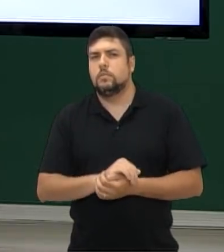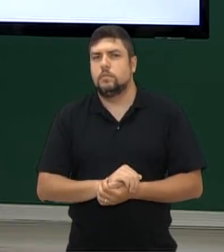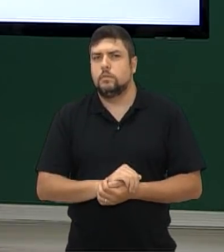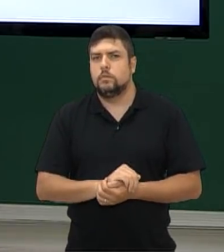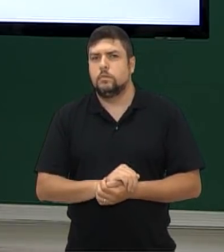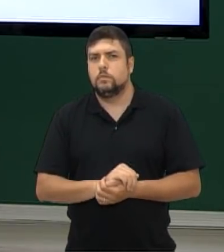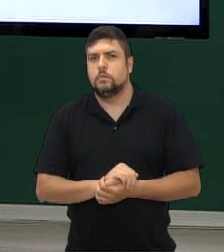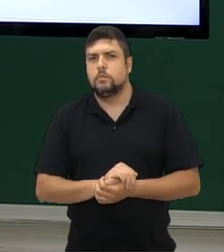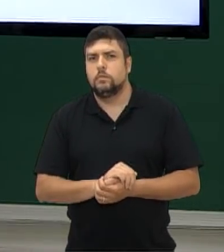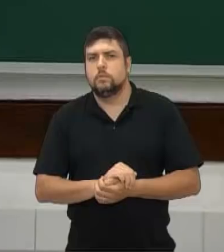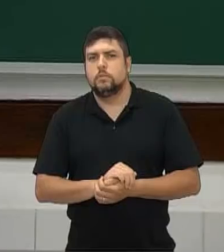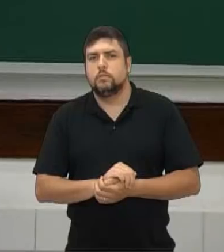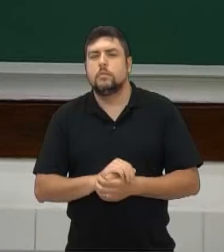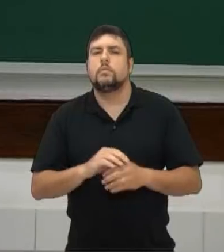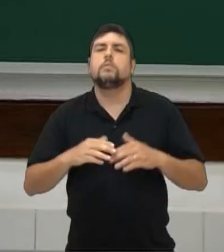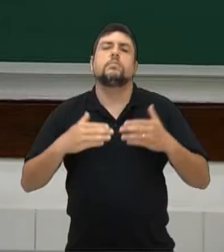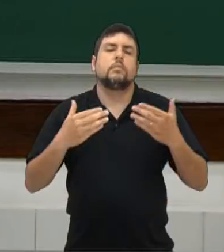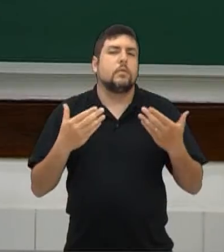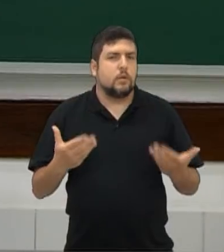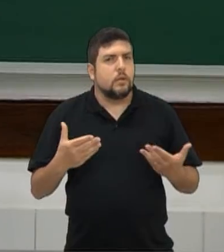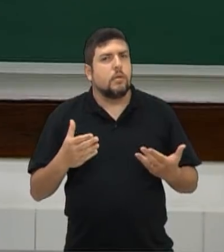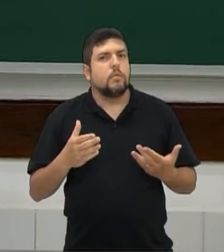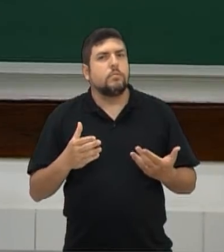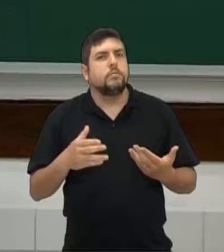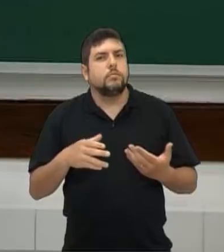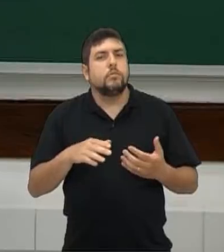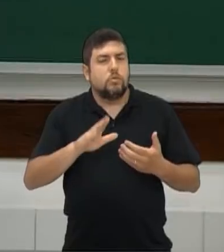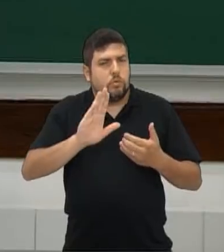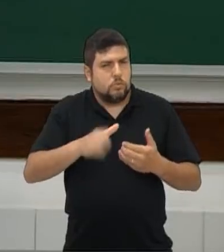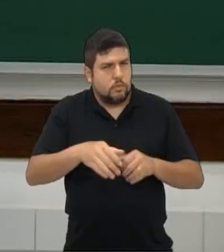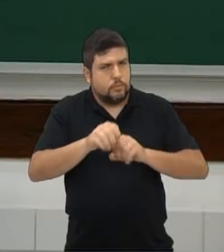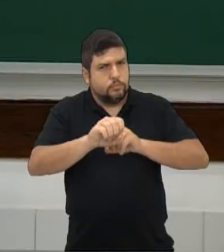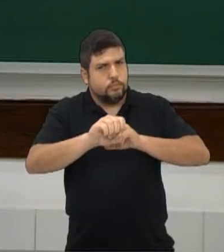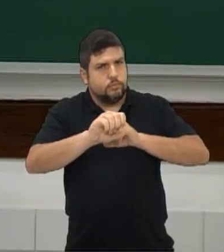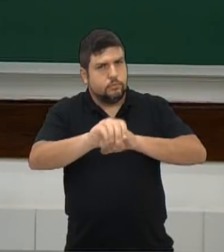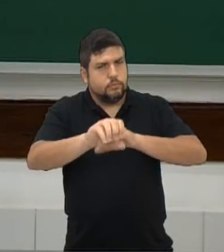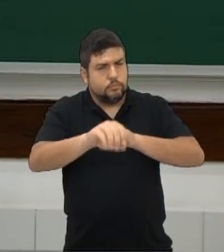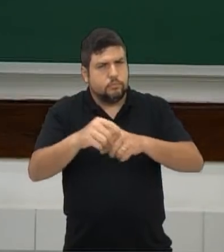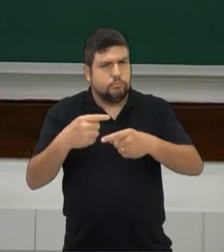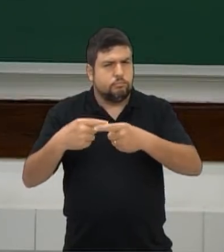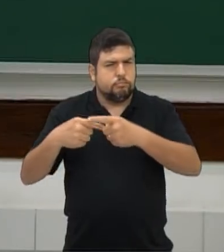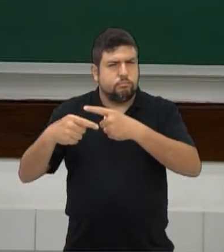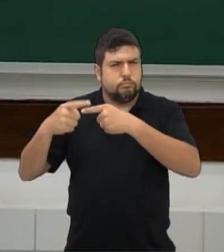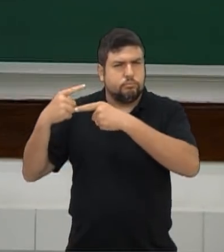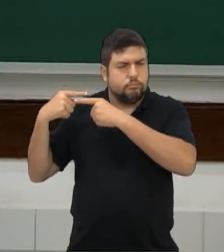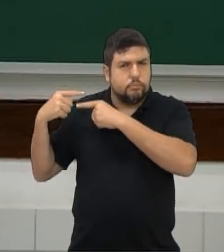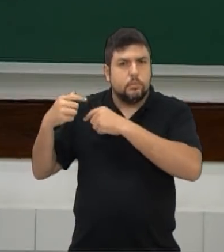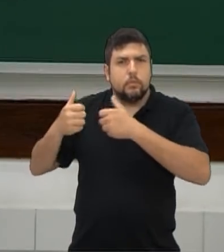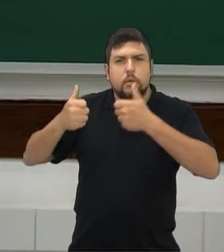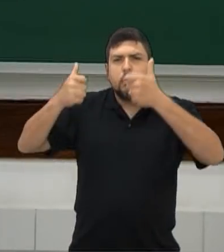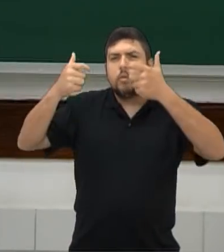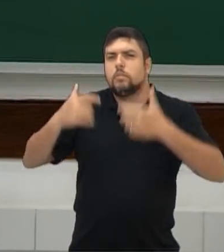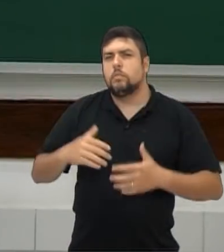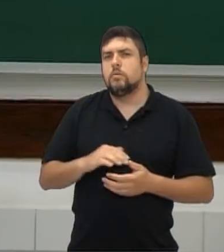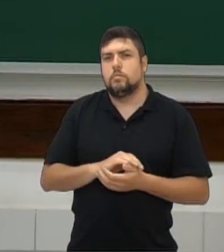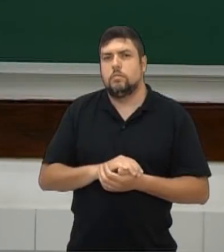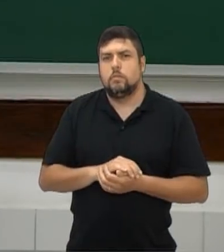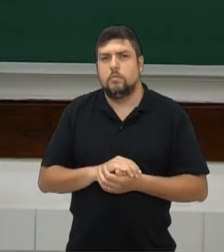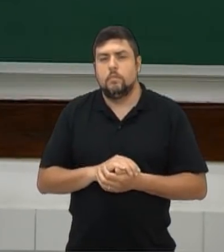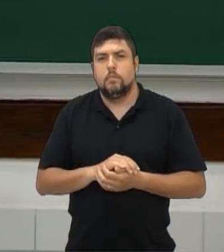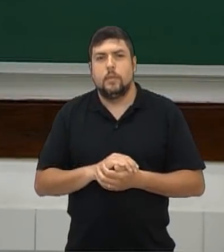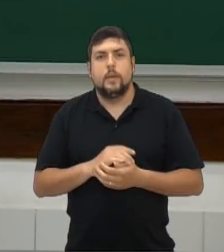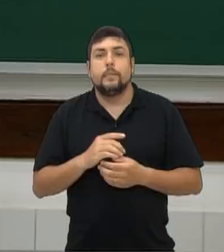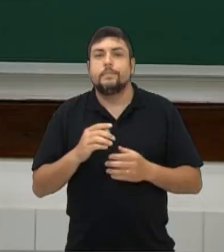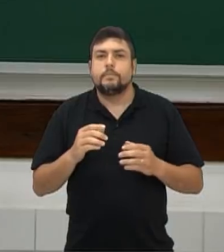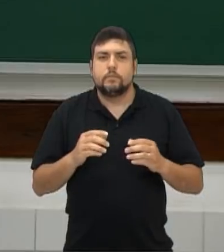Bom, a prof já falou para vocês que lá atrás, a prof já comentou com vocês que a gente não consegue